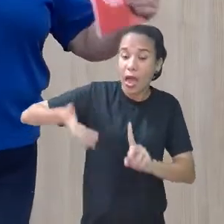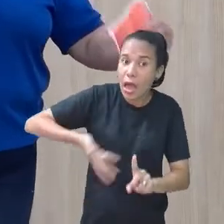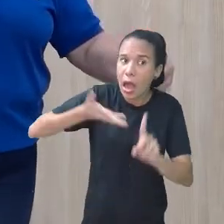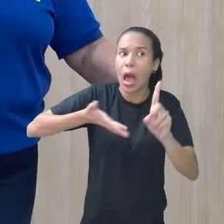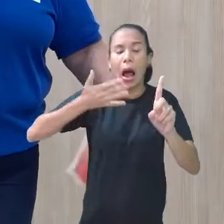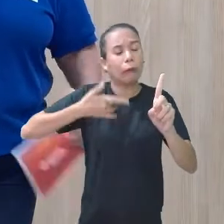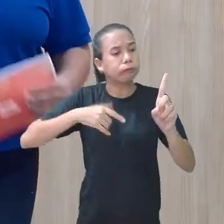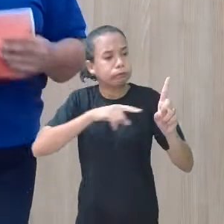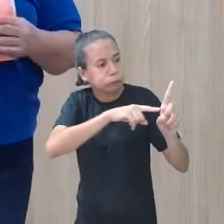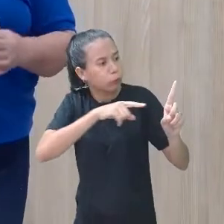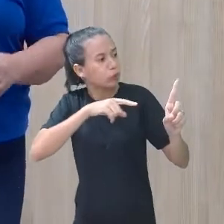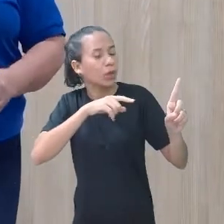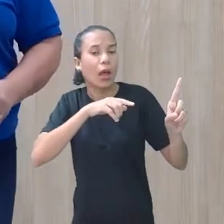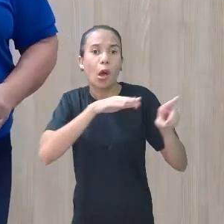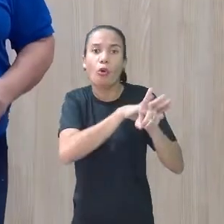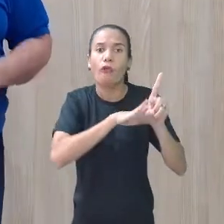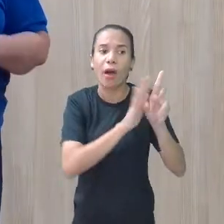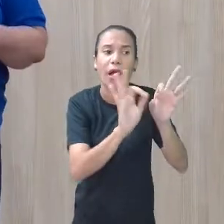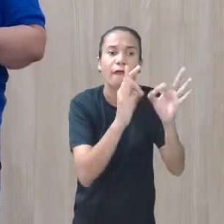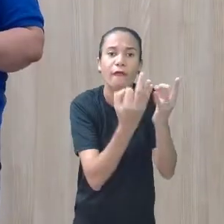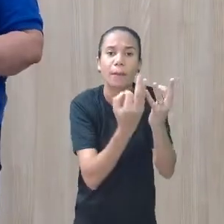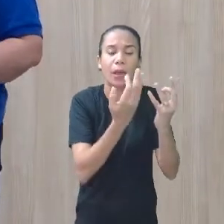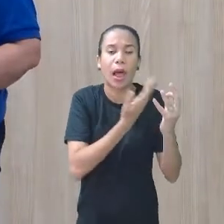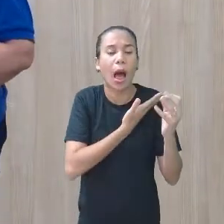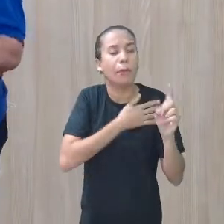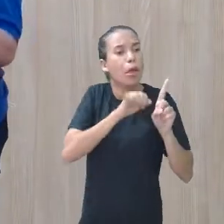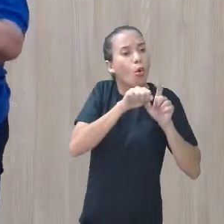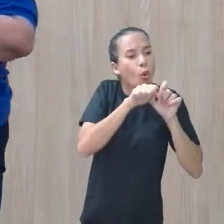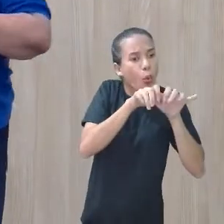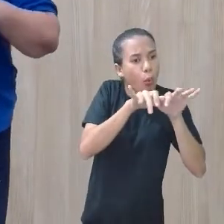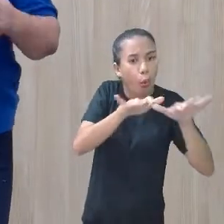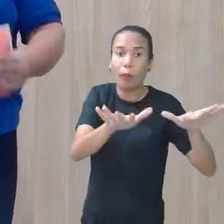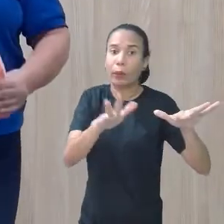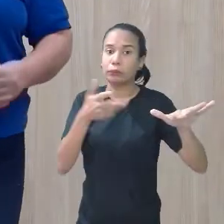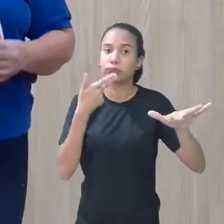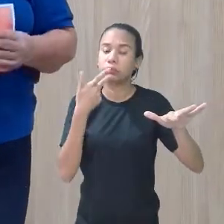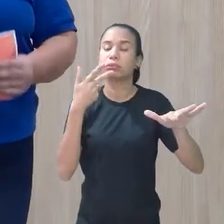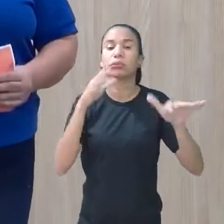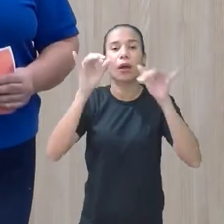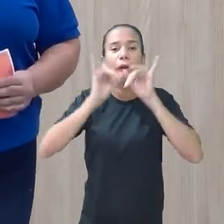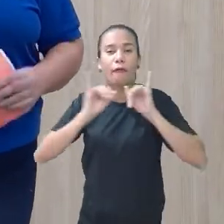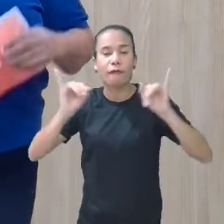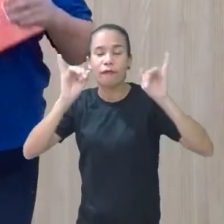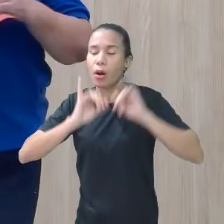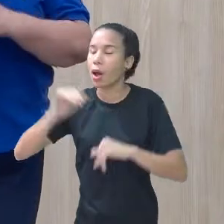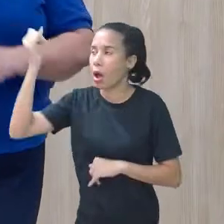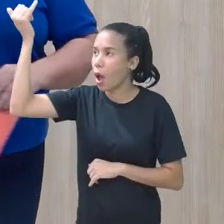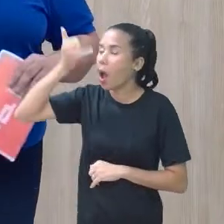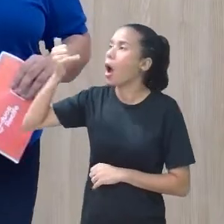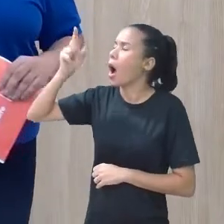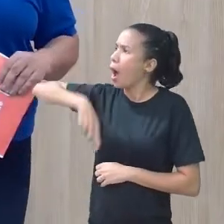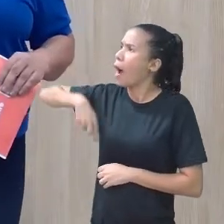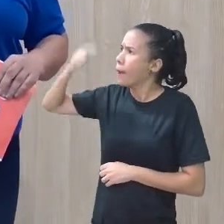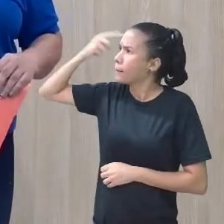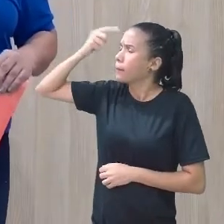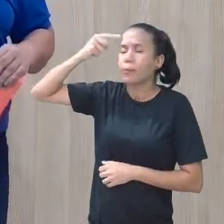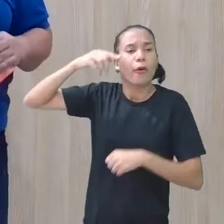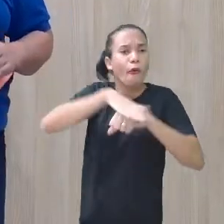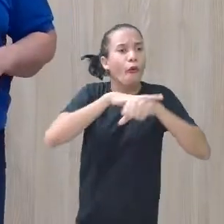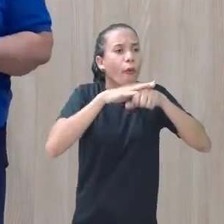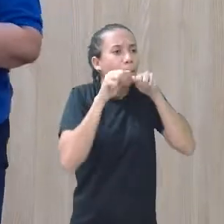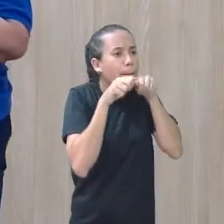aí falar com a família, com os vizinhos, com os amigos, a respeito de algumas informações relacionadas a